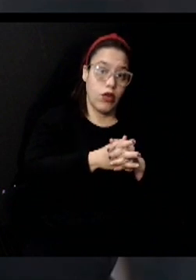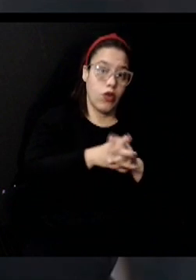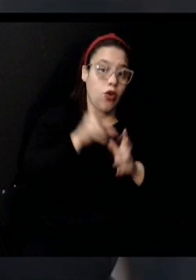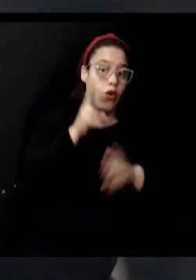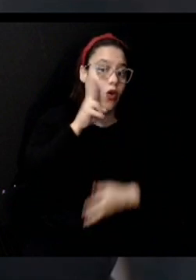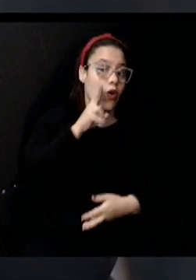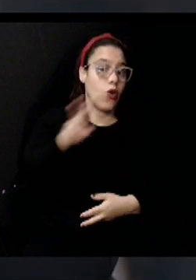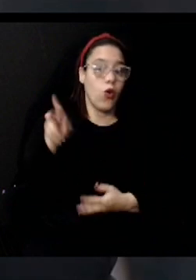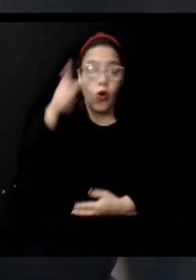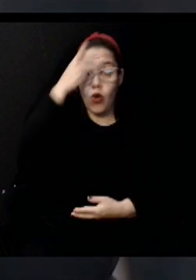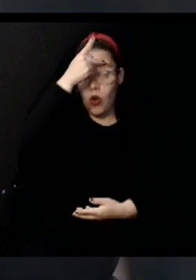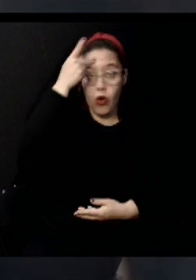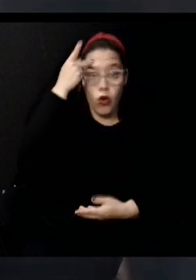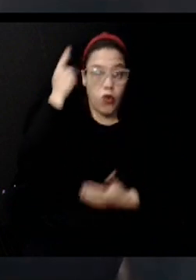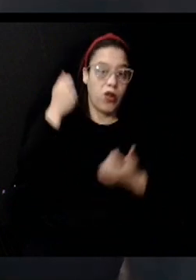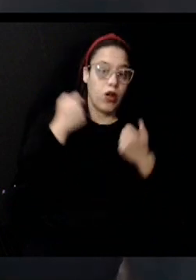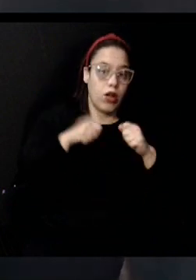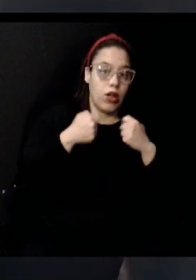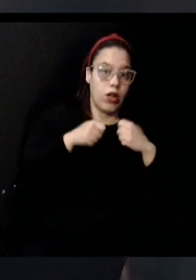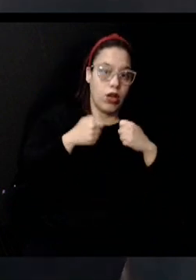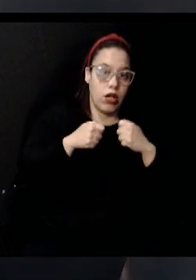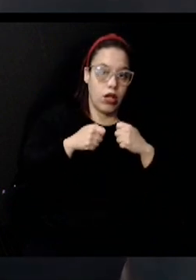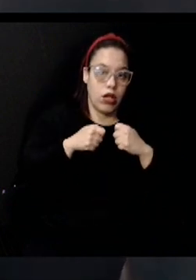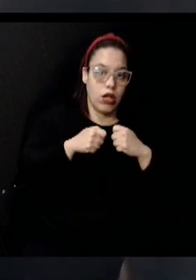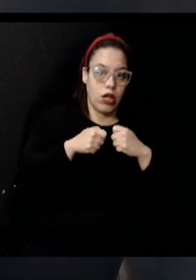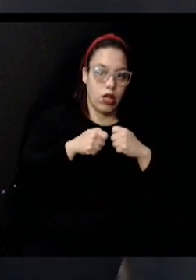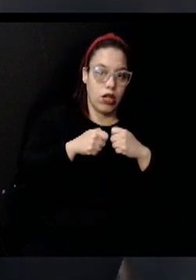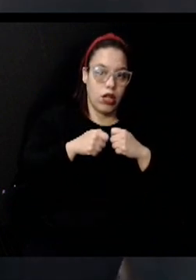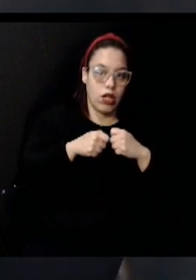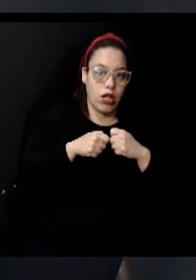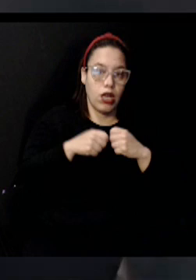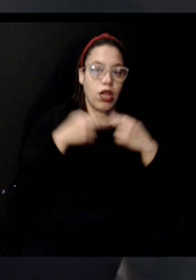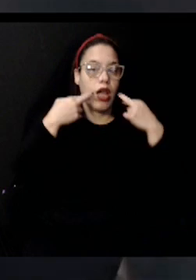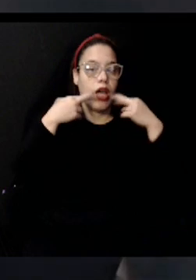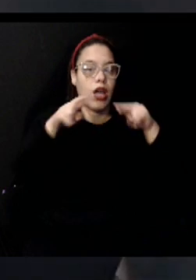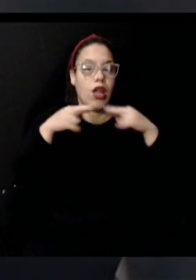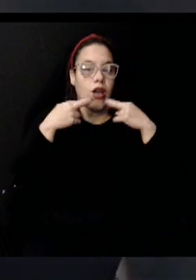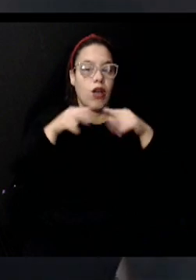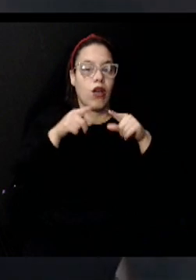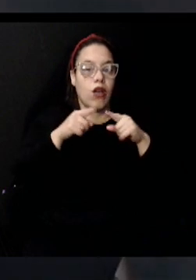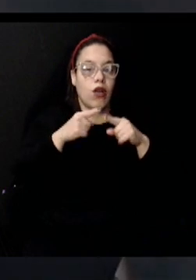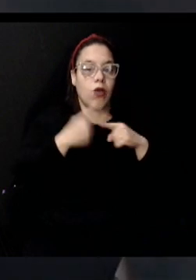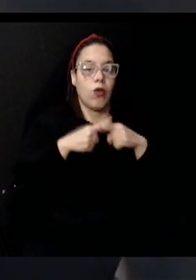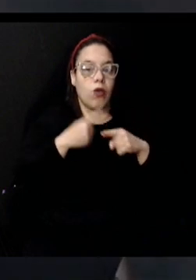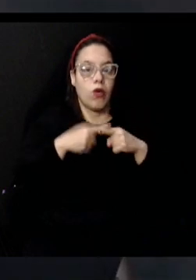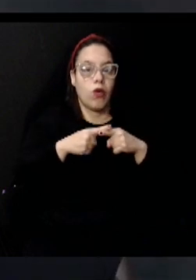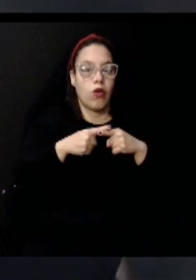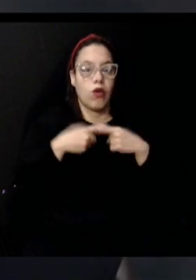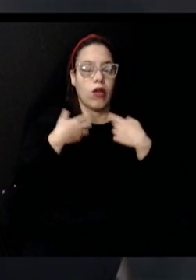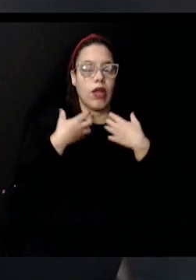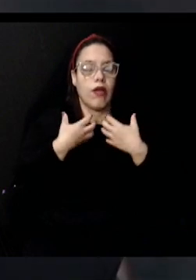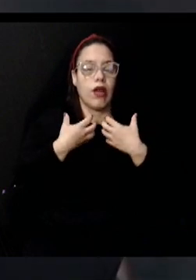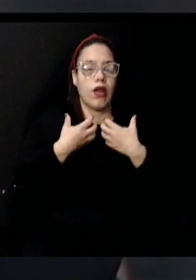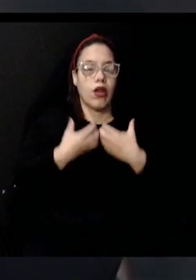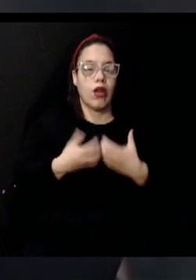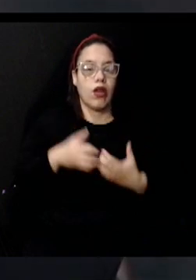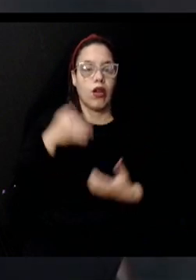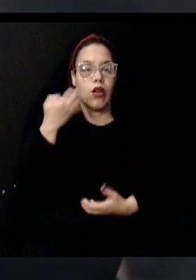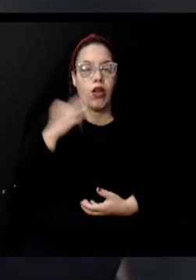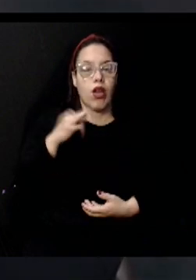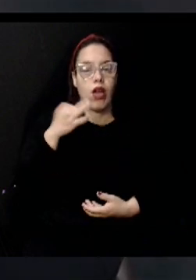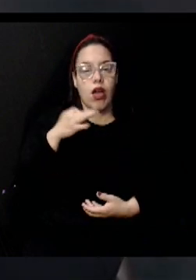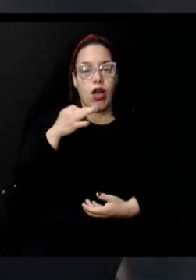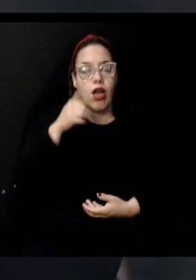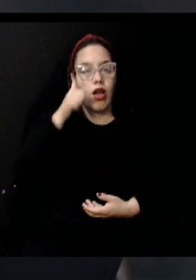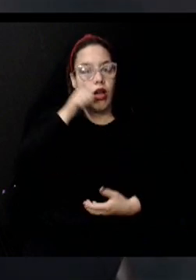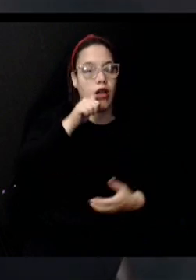a necessidade dela de ela querer reclamar, era porque ela não estava suportando a dor da Uhum. esposa. Era um grito de